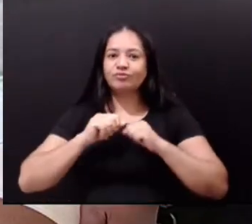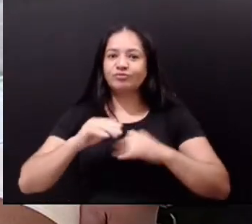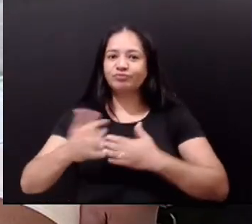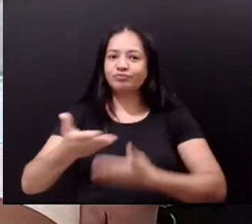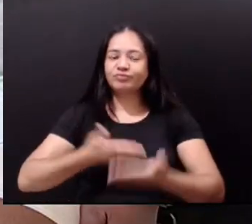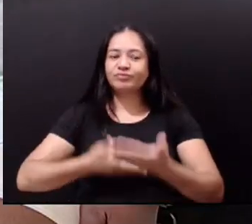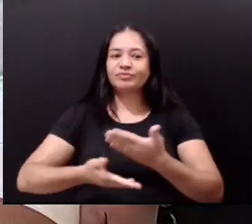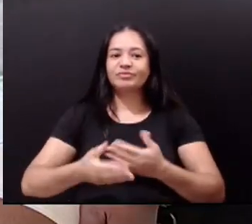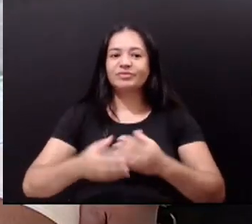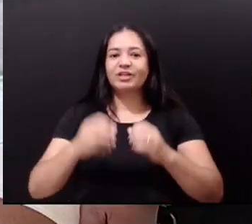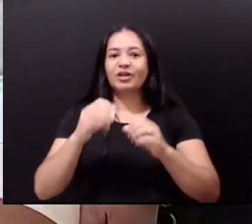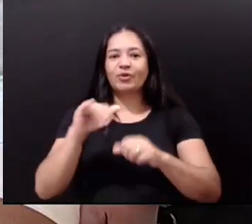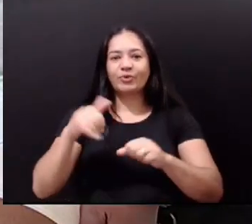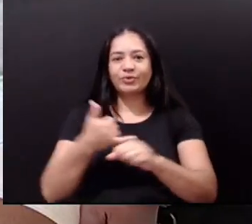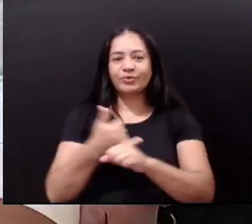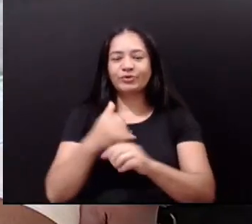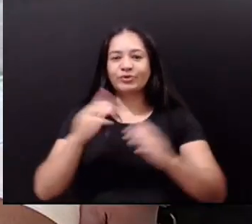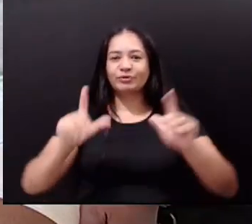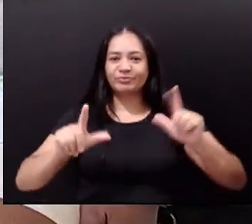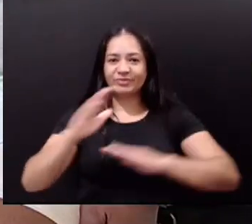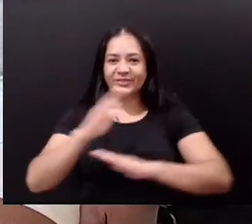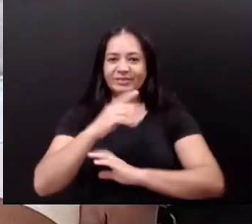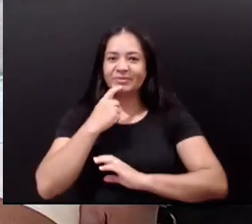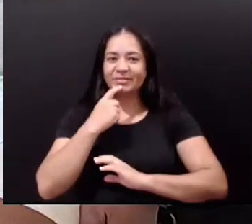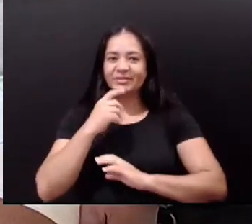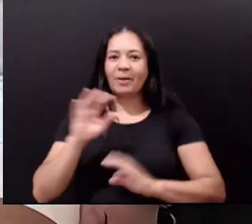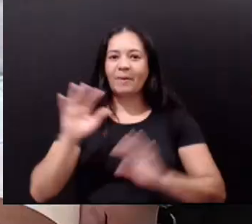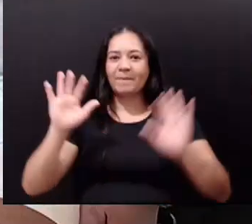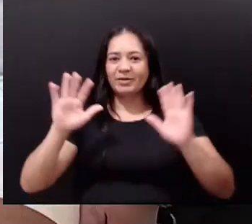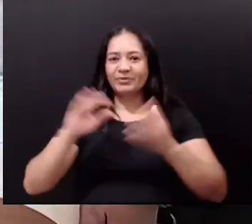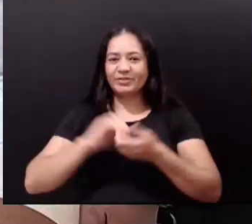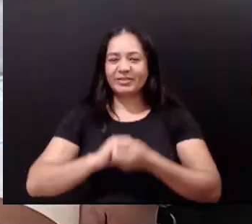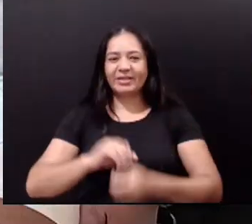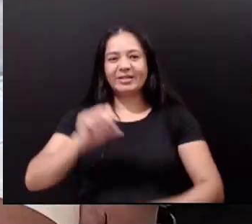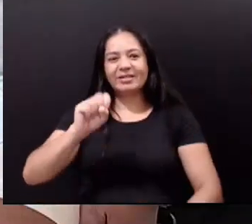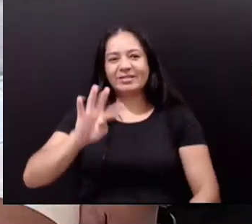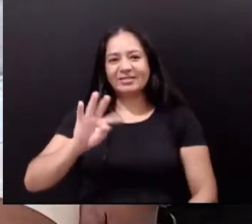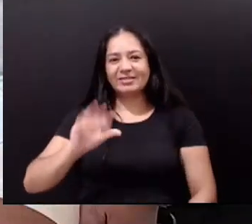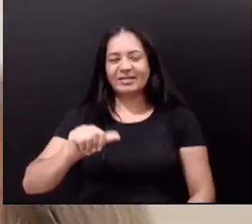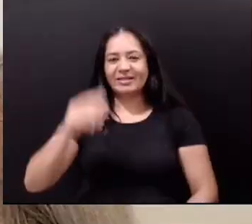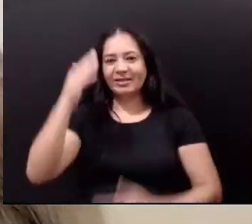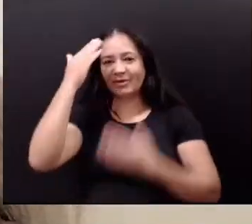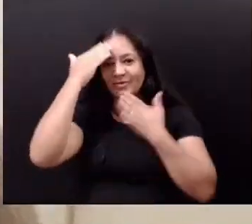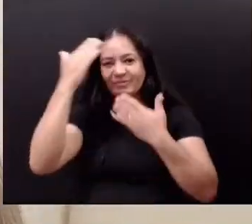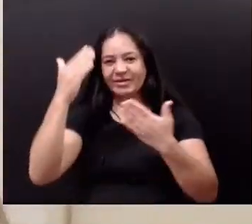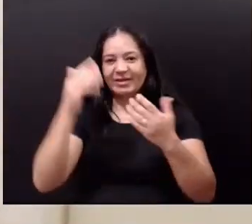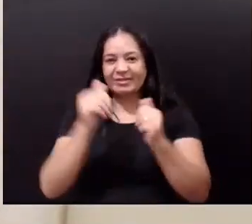Mãos Solidárias Seta. Muito obrigada pela sua companhia e até o próximo sábado.